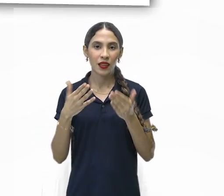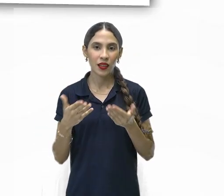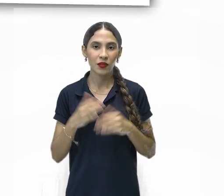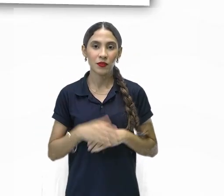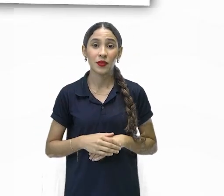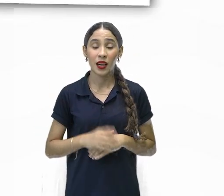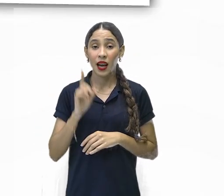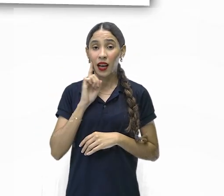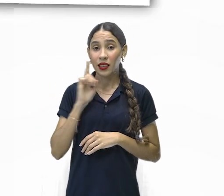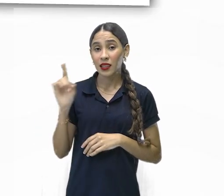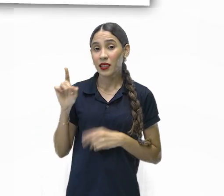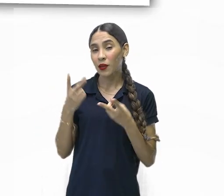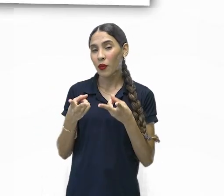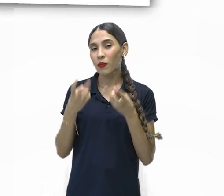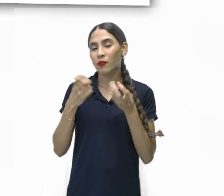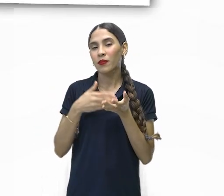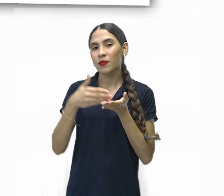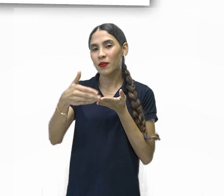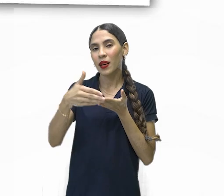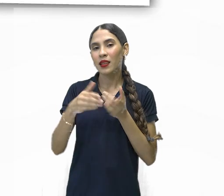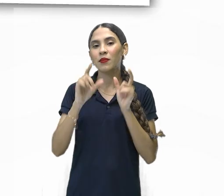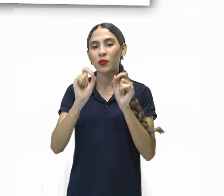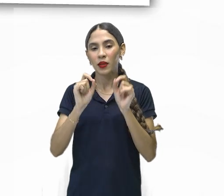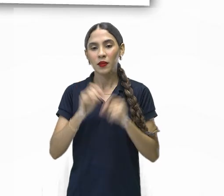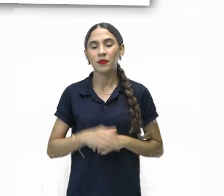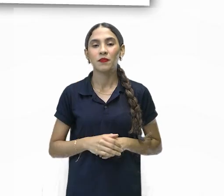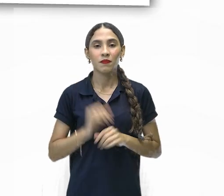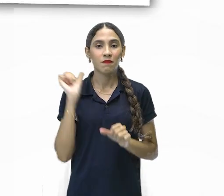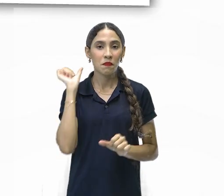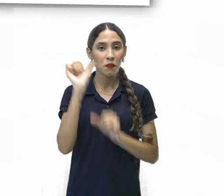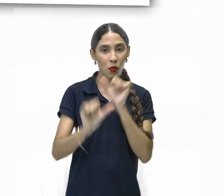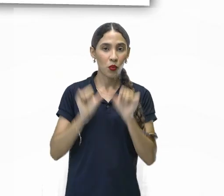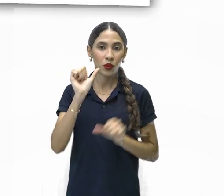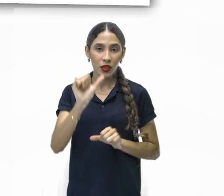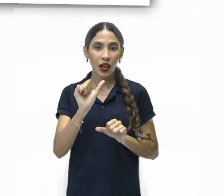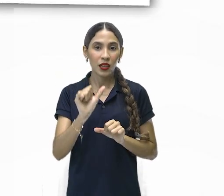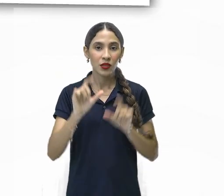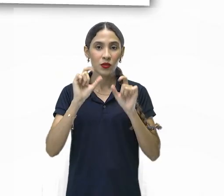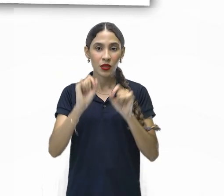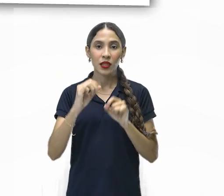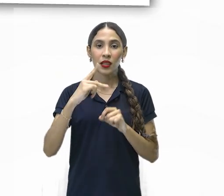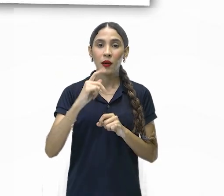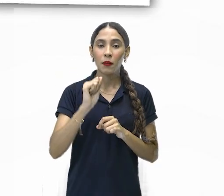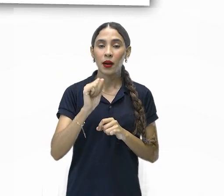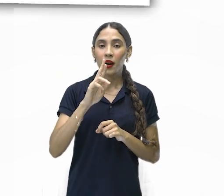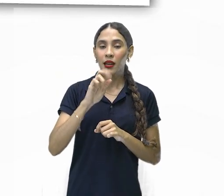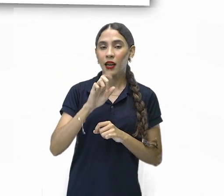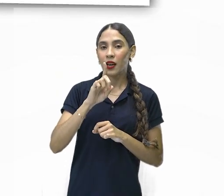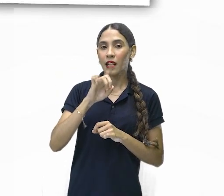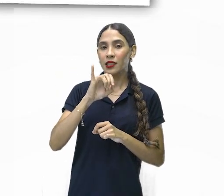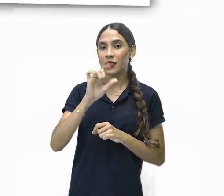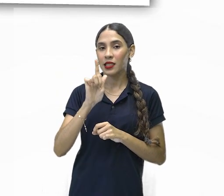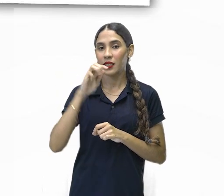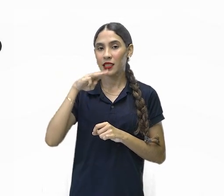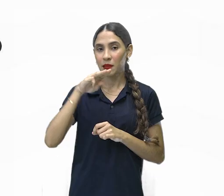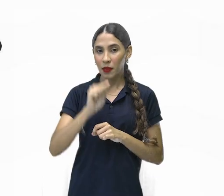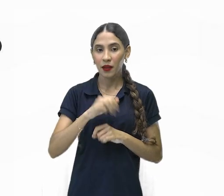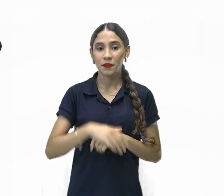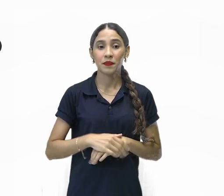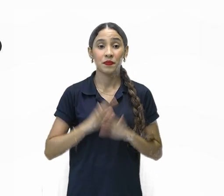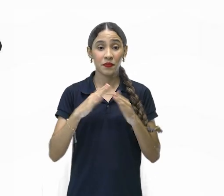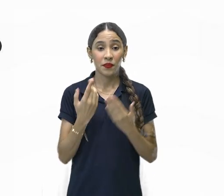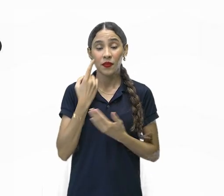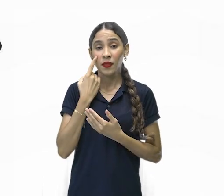Então, aqui a gente começa a ter o que a gente chama de mudança de paradigma. Olha só,